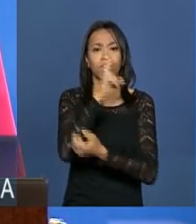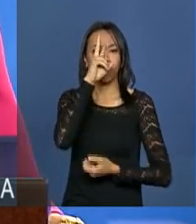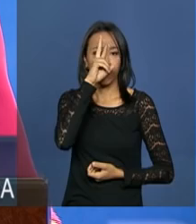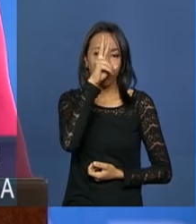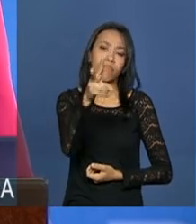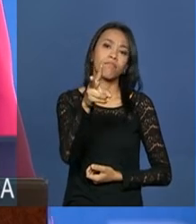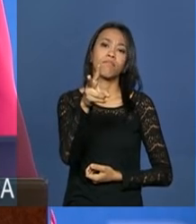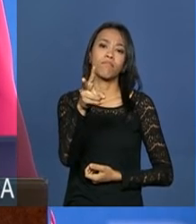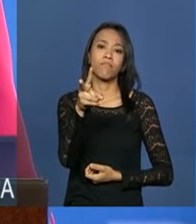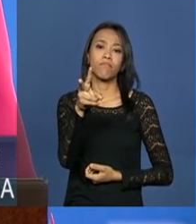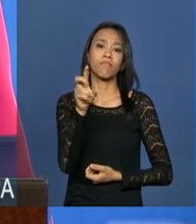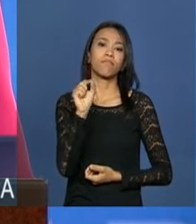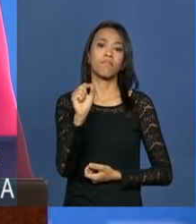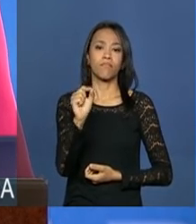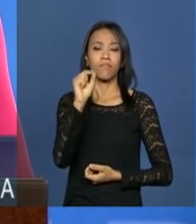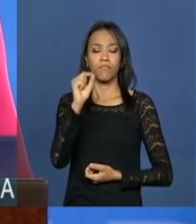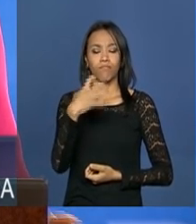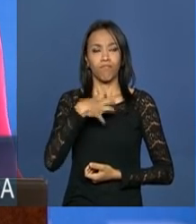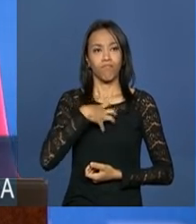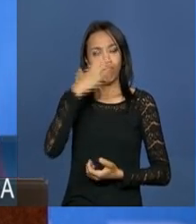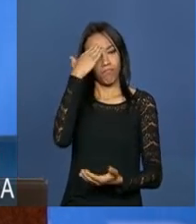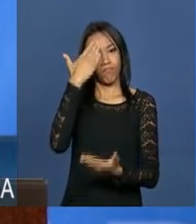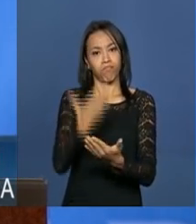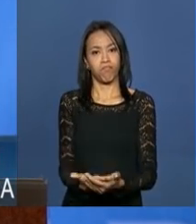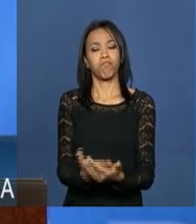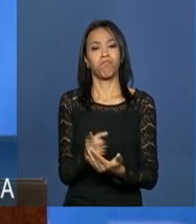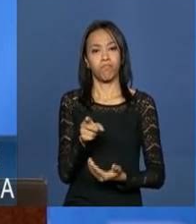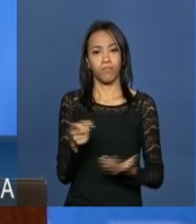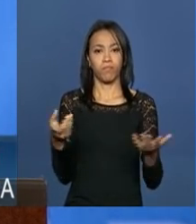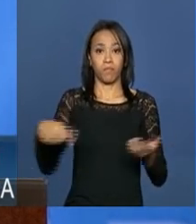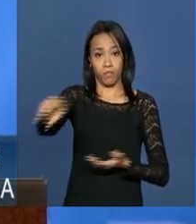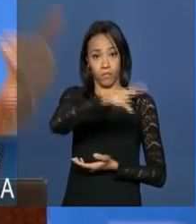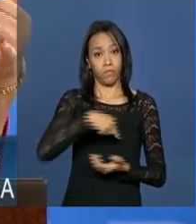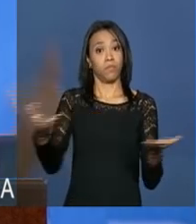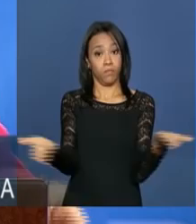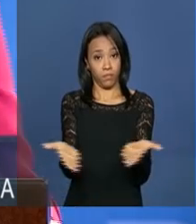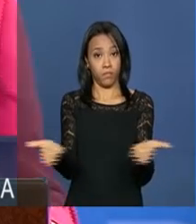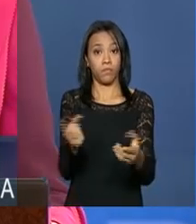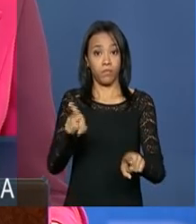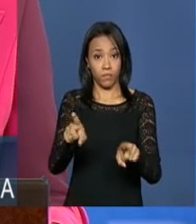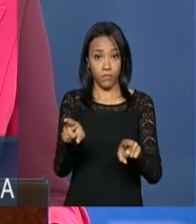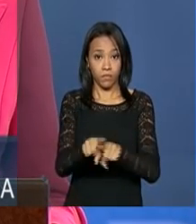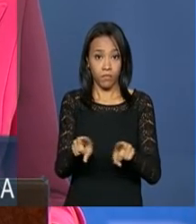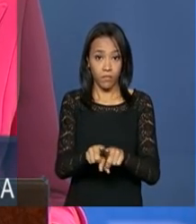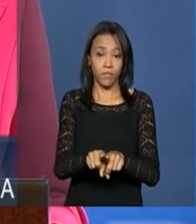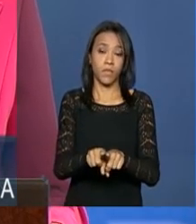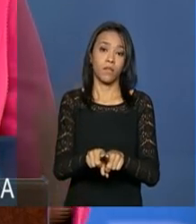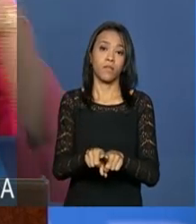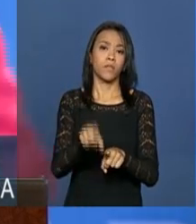calorosos que me encheram de confiança. vocês hoje também com as